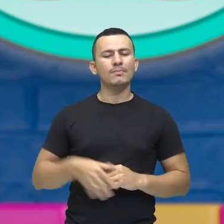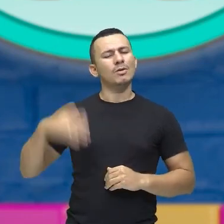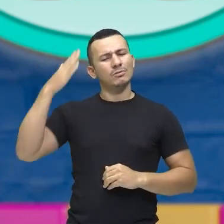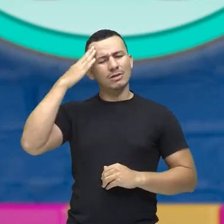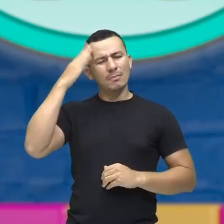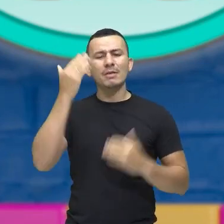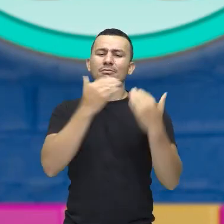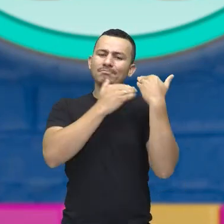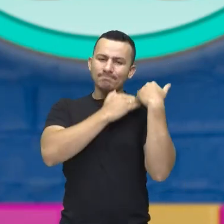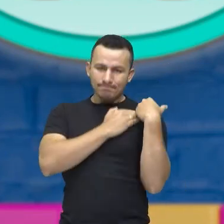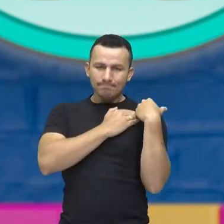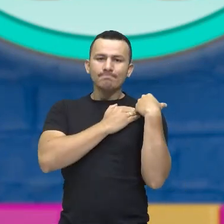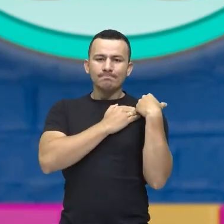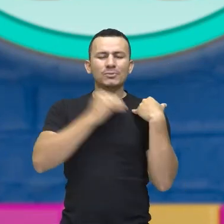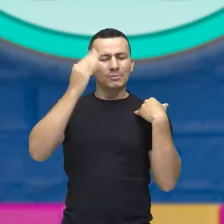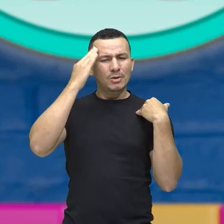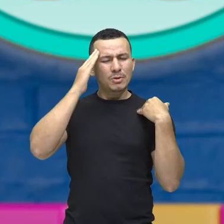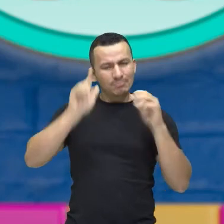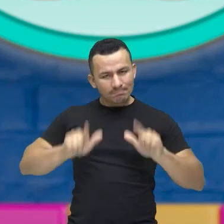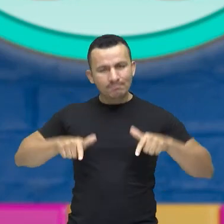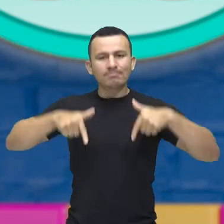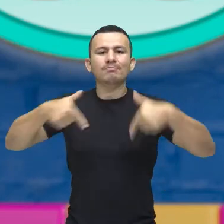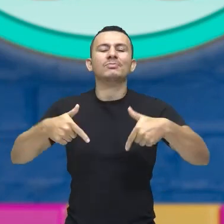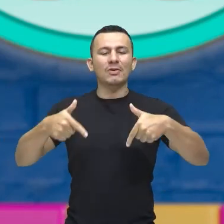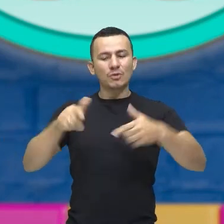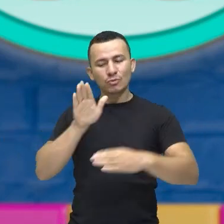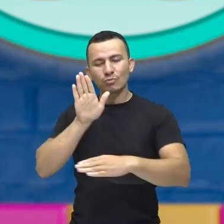nossa missão, qual é esse mergulho diante da